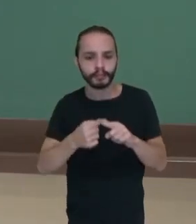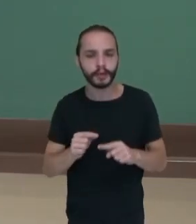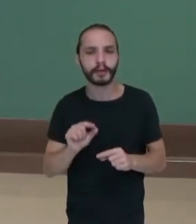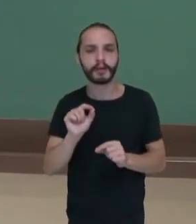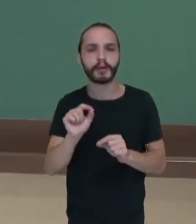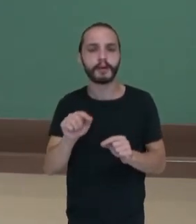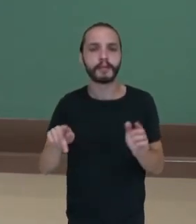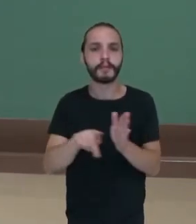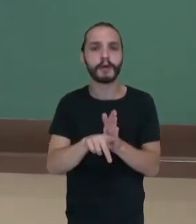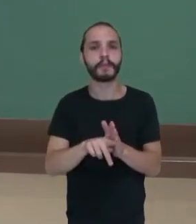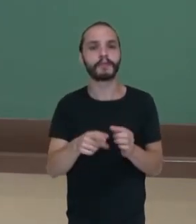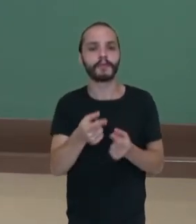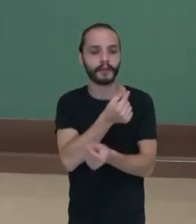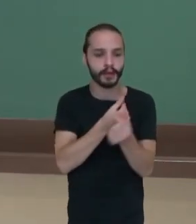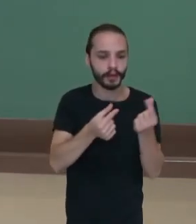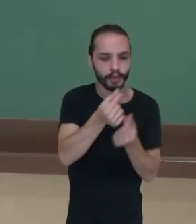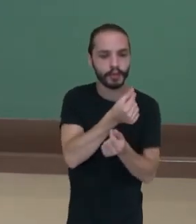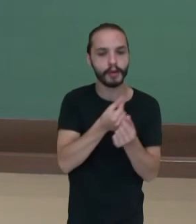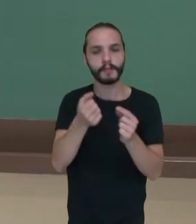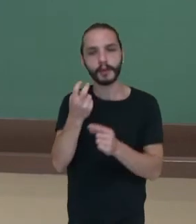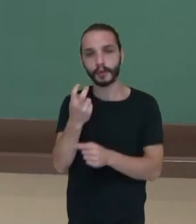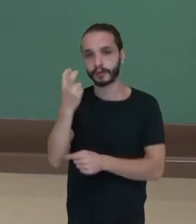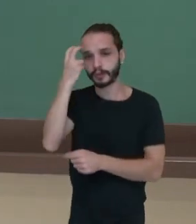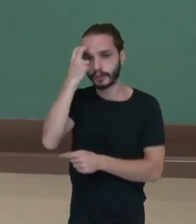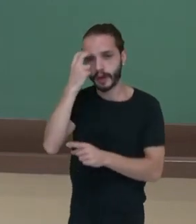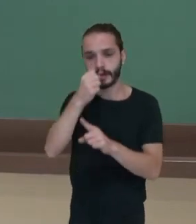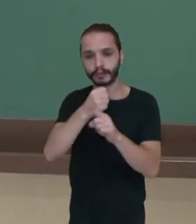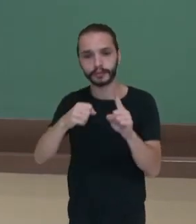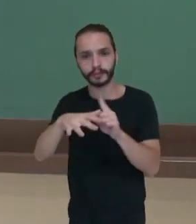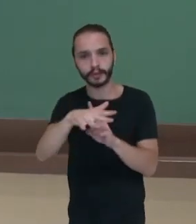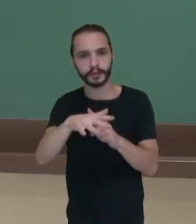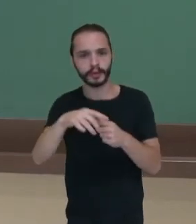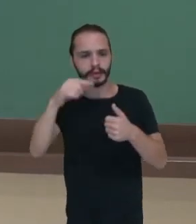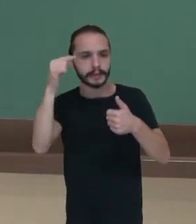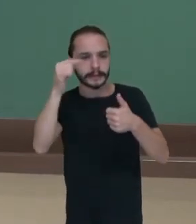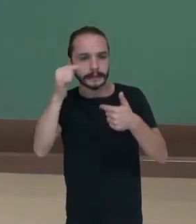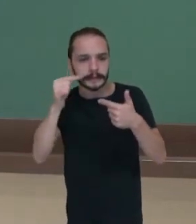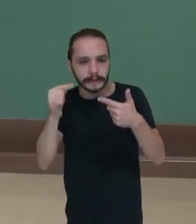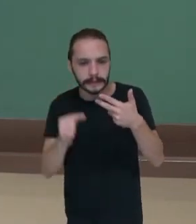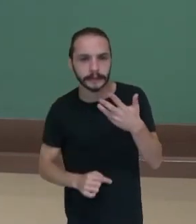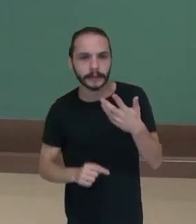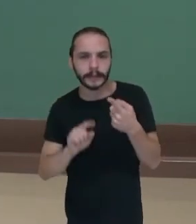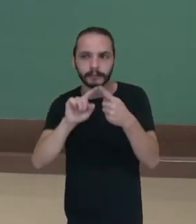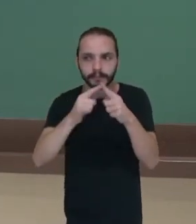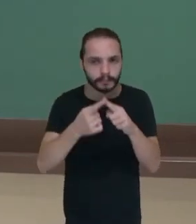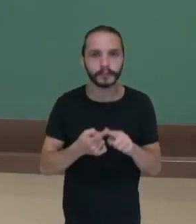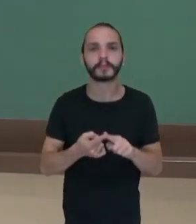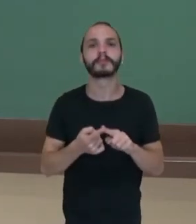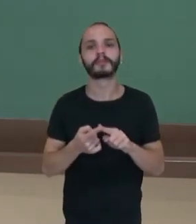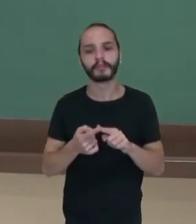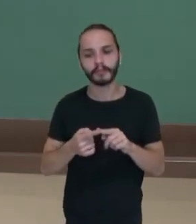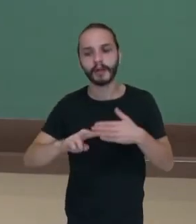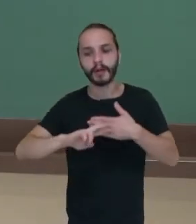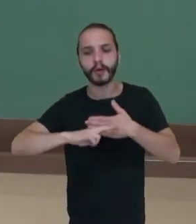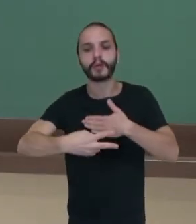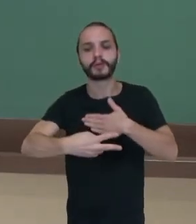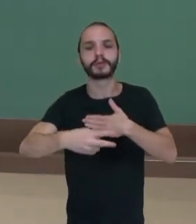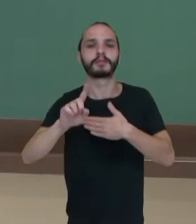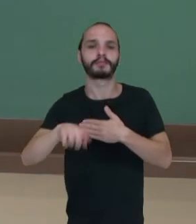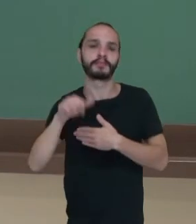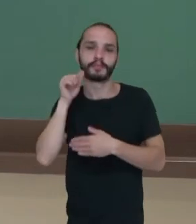econômicos, culturais e sociais. Então, esse conjunto de fatores contribuíram para a inserção da